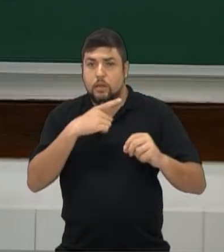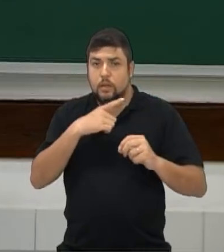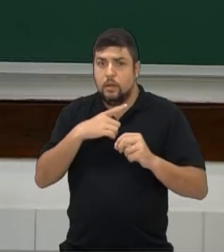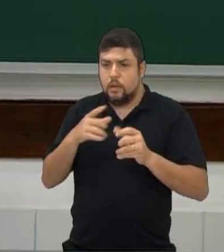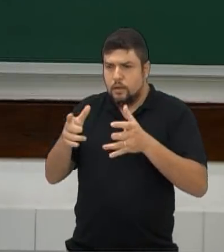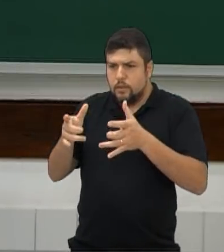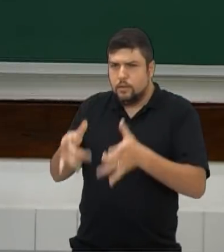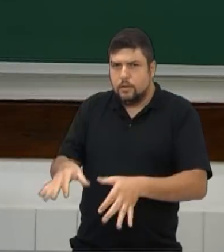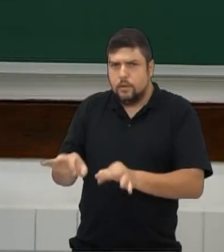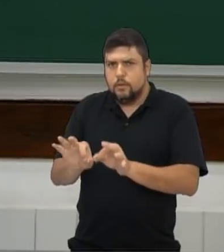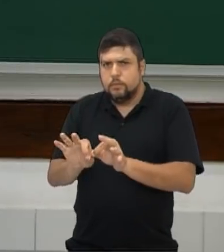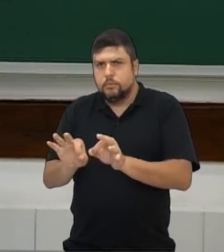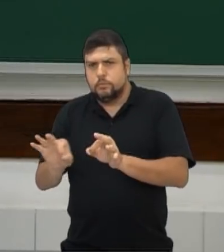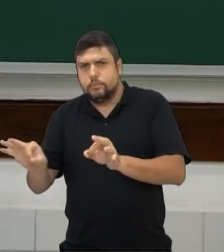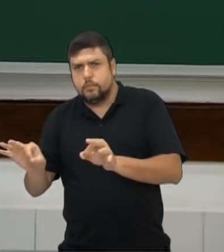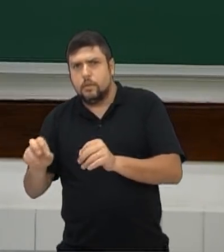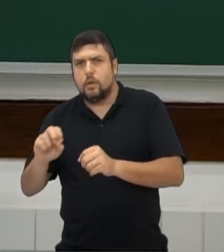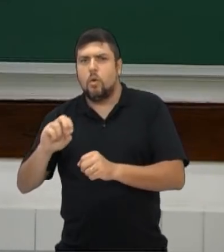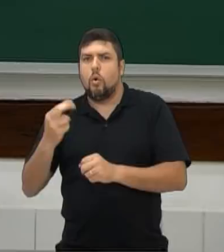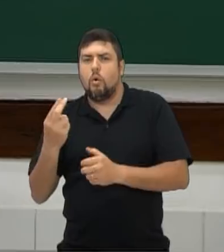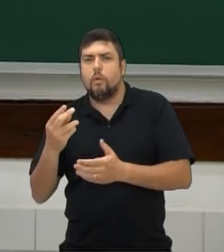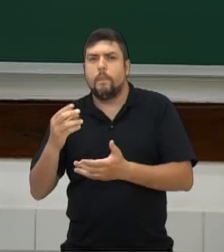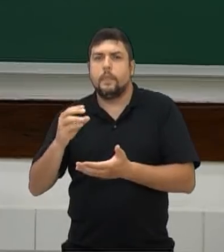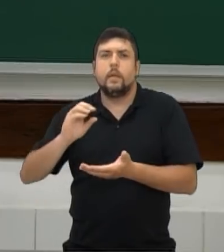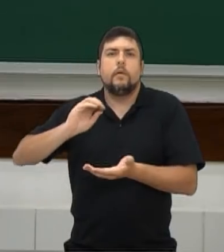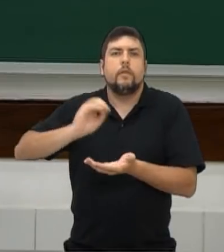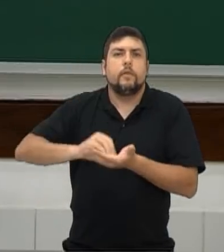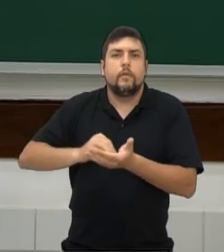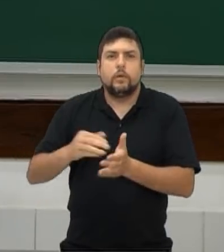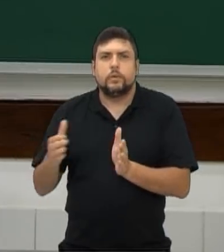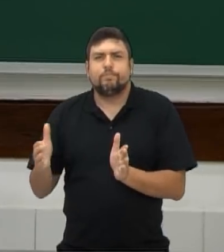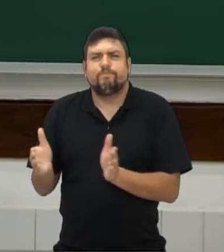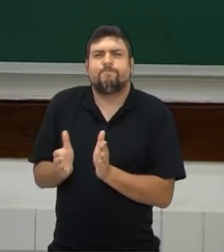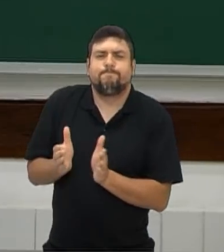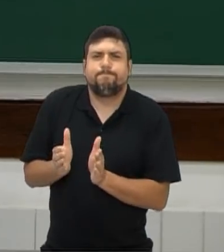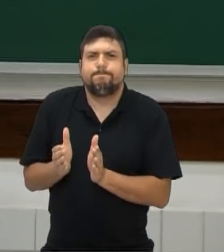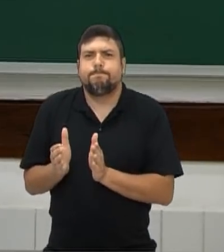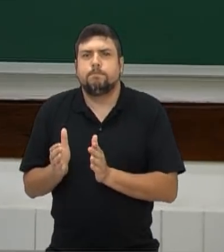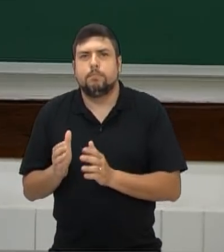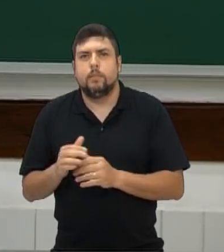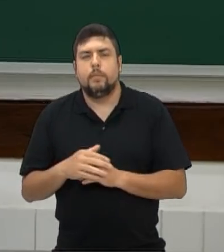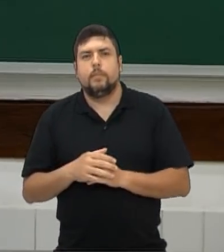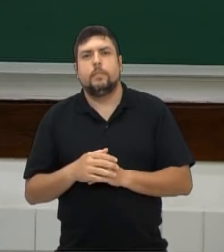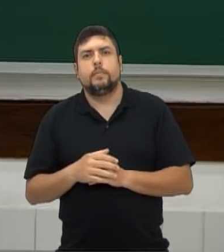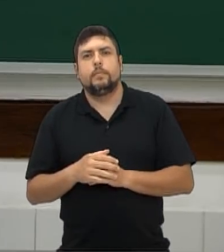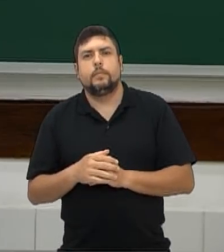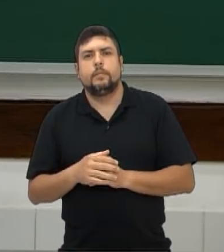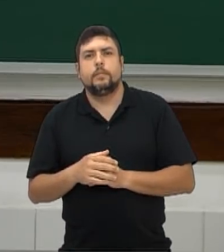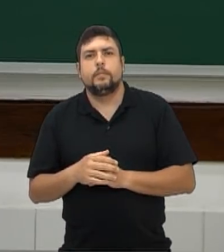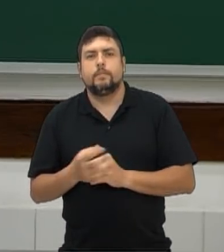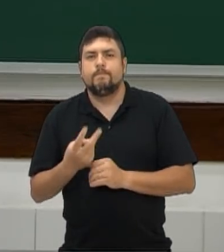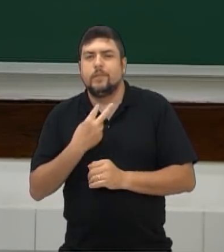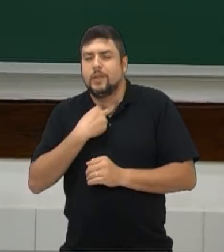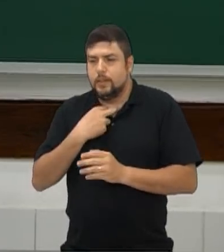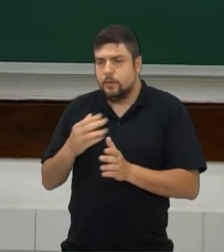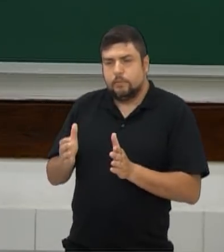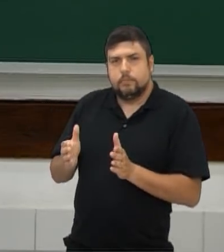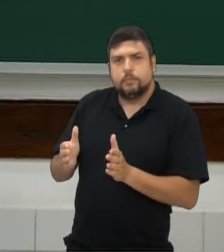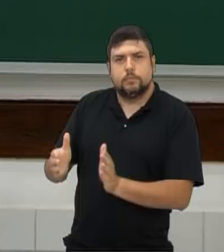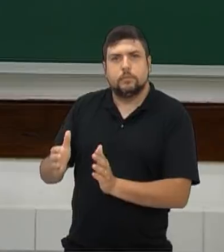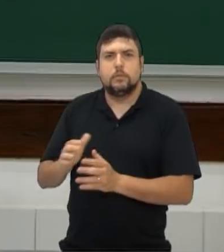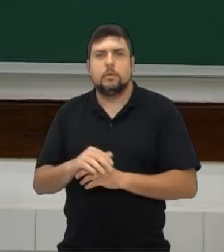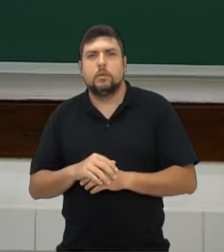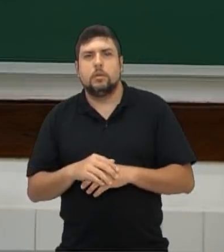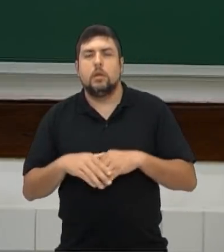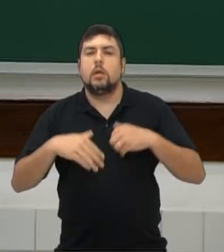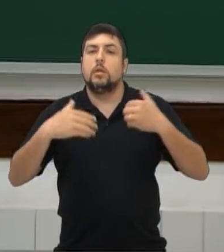são essas opções que eu tenho? Sim, vai sobrar tanto, não vai faltar tanto. Não é? Tinha 4 opções assim. Então,